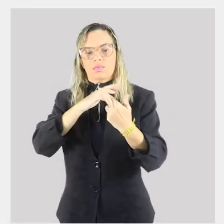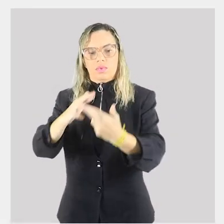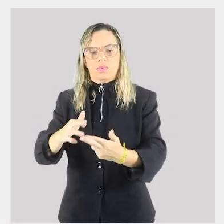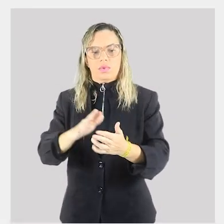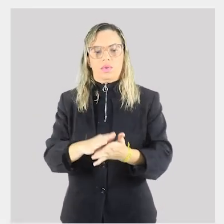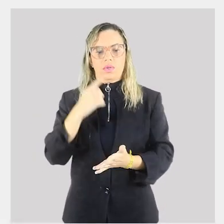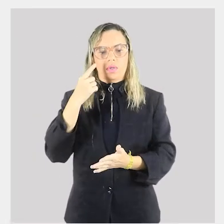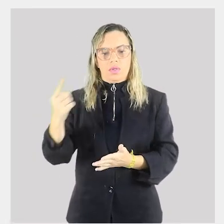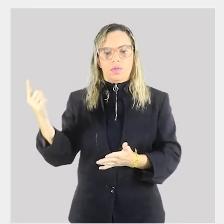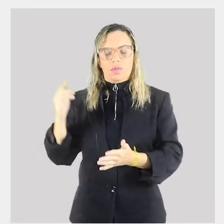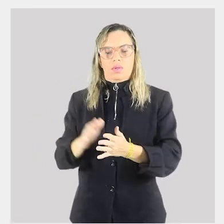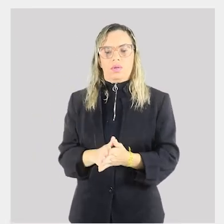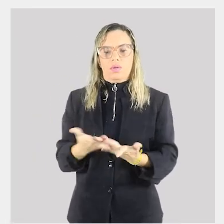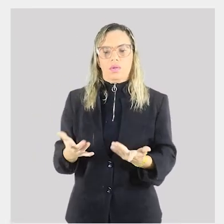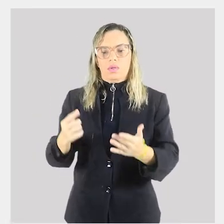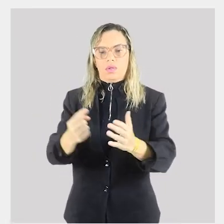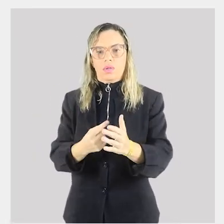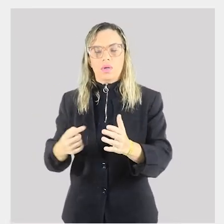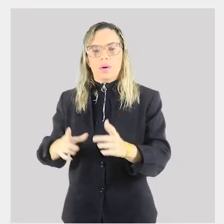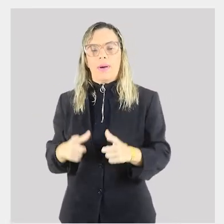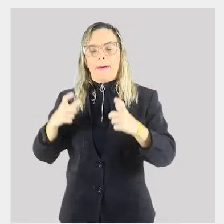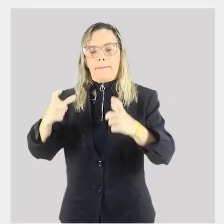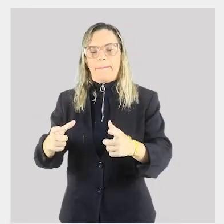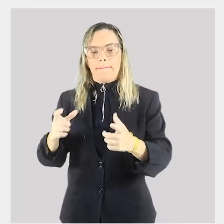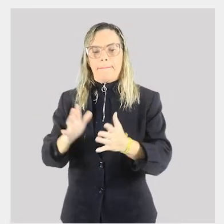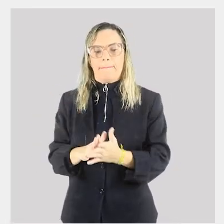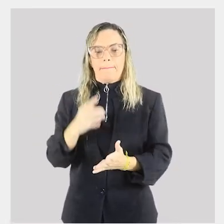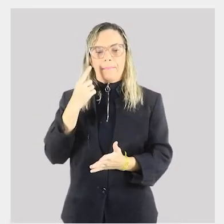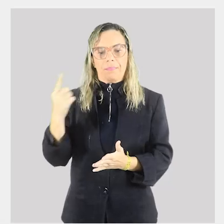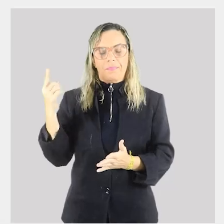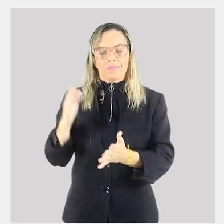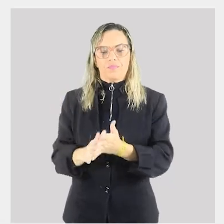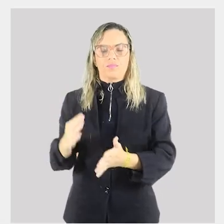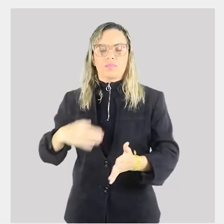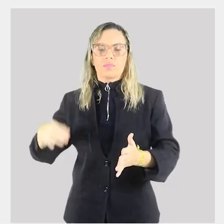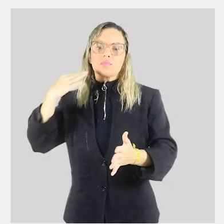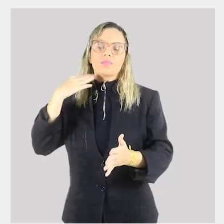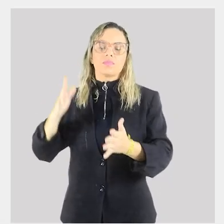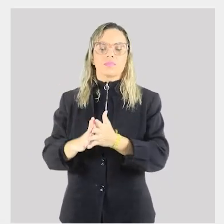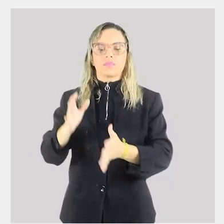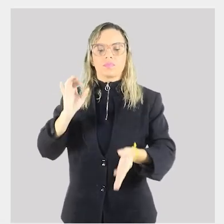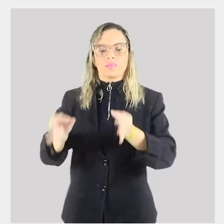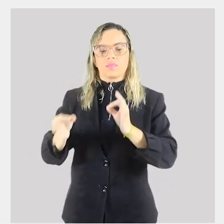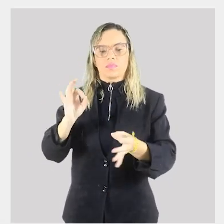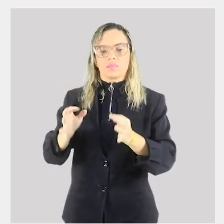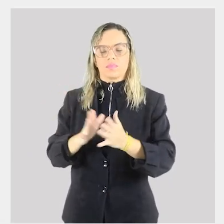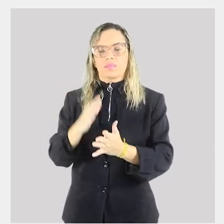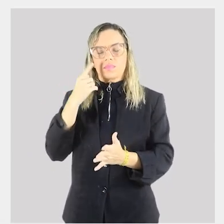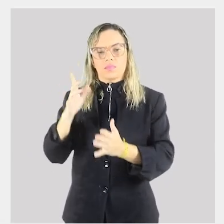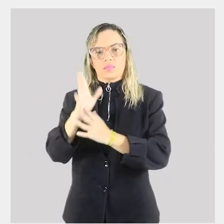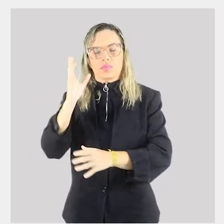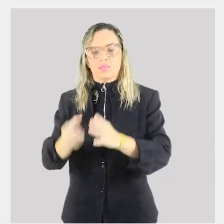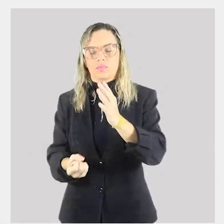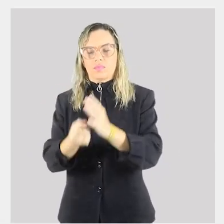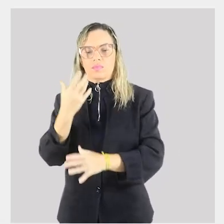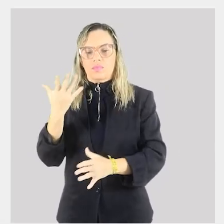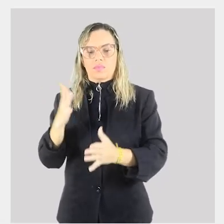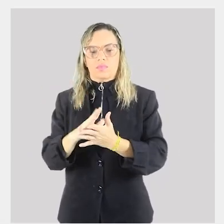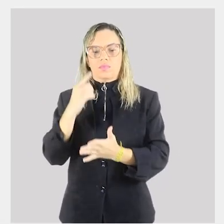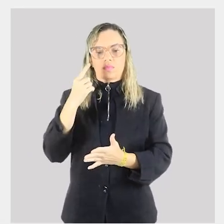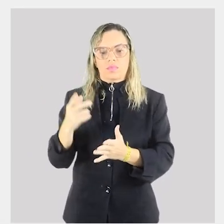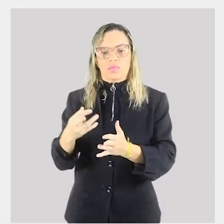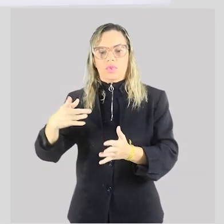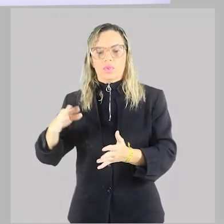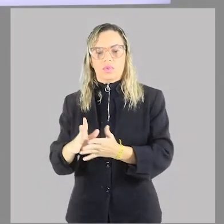essa diluição de competência na mesma pessoa jurídica, portanto, dá ensejo à desconcentração, à criação de órgãos